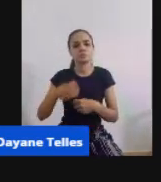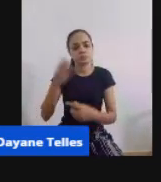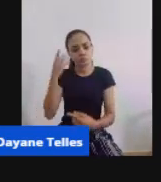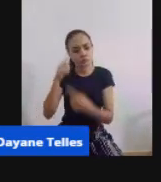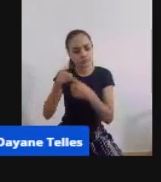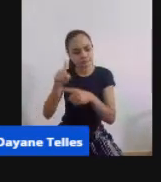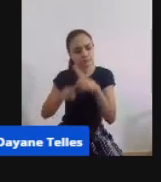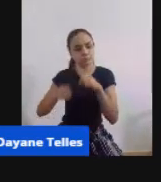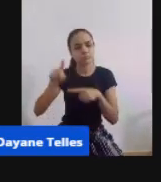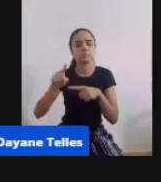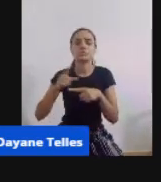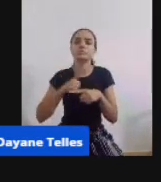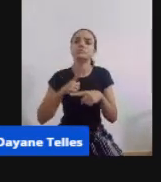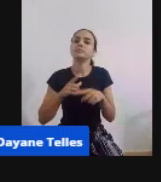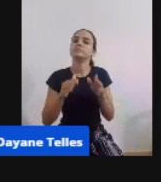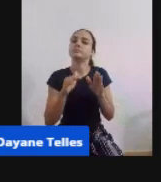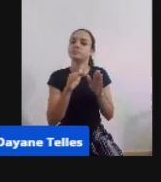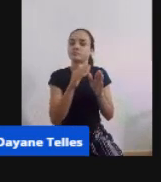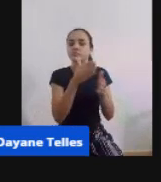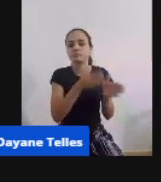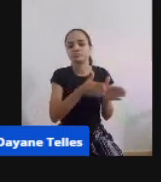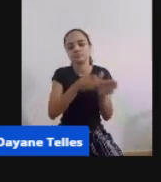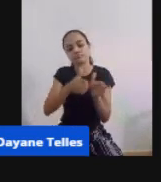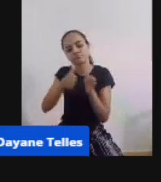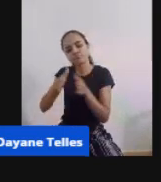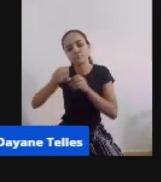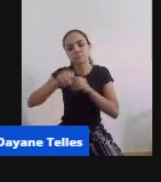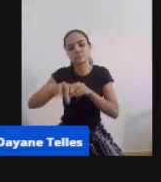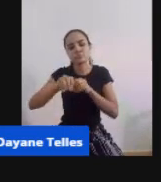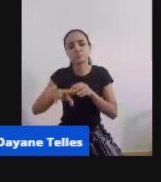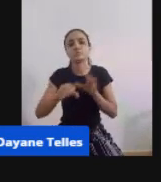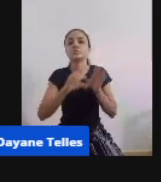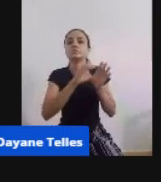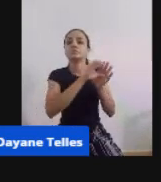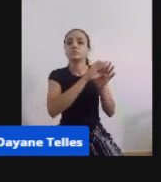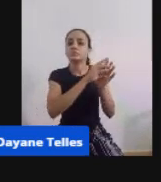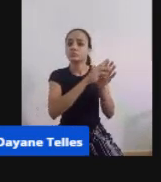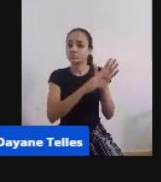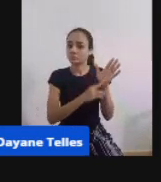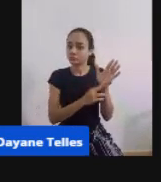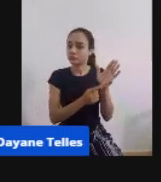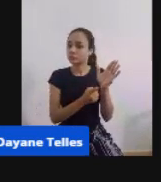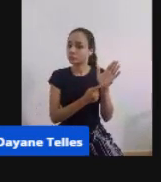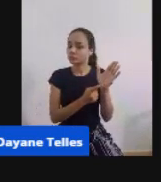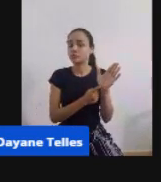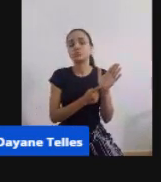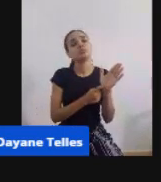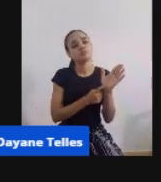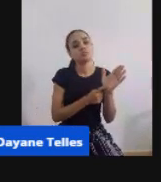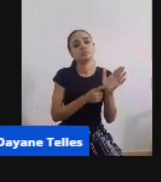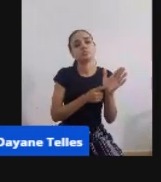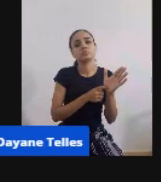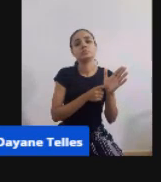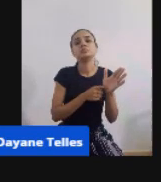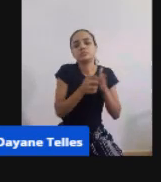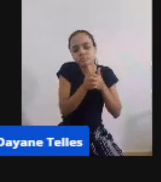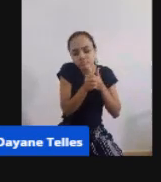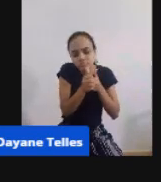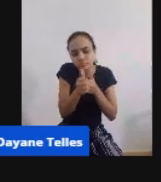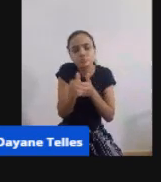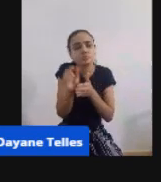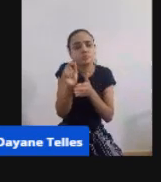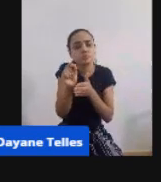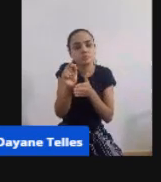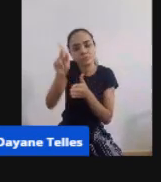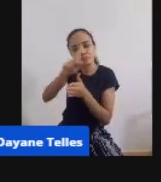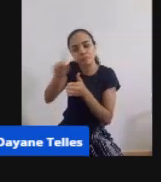referencial curricular que vai direcionar o professor a preparar seu planejamento anual e assim desenvolver da